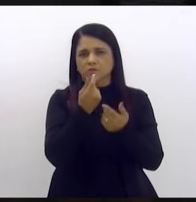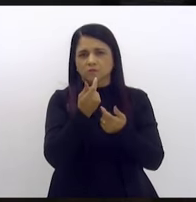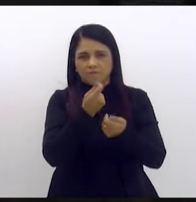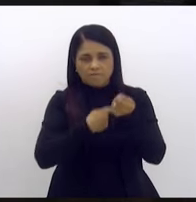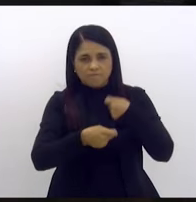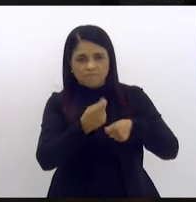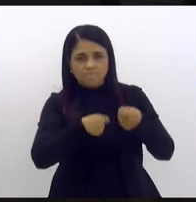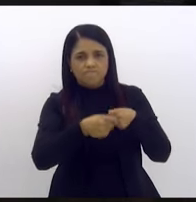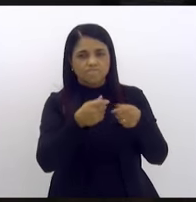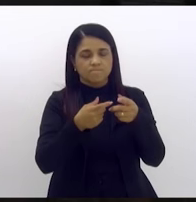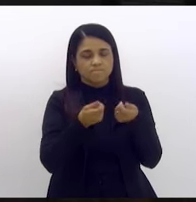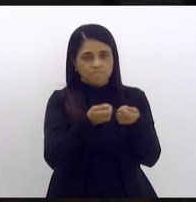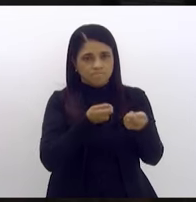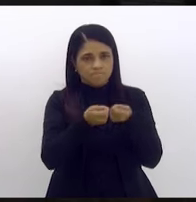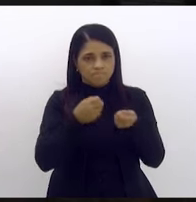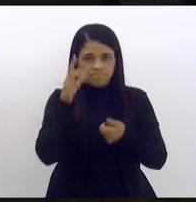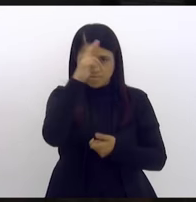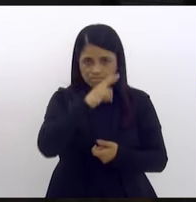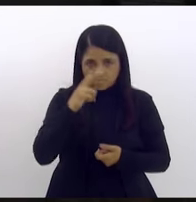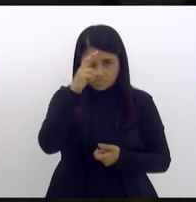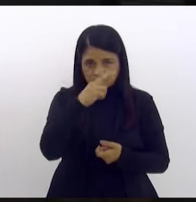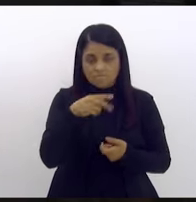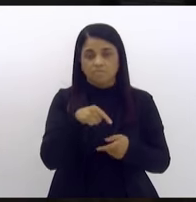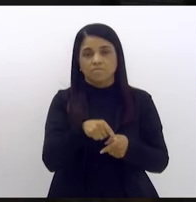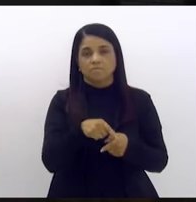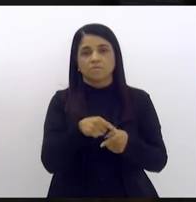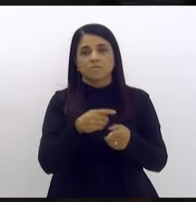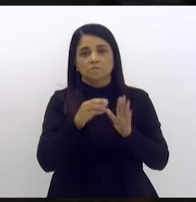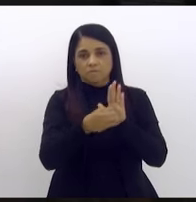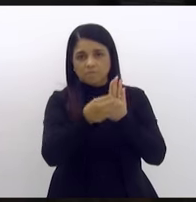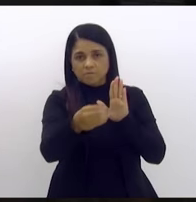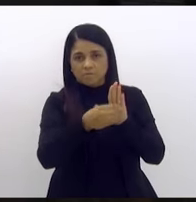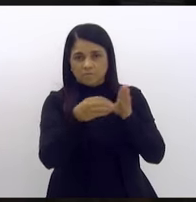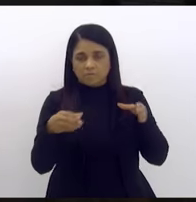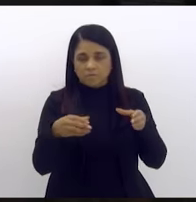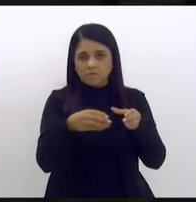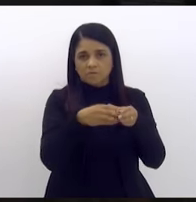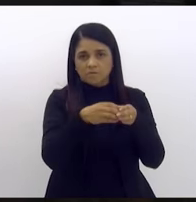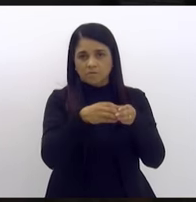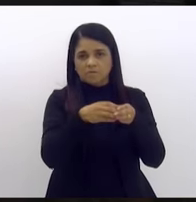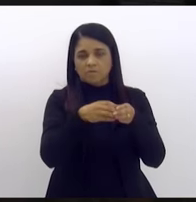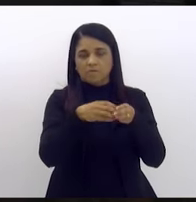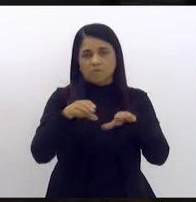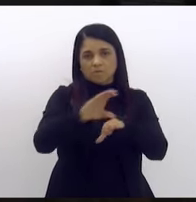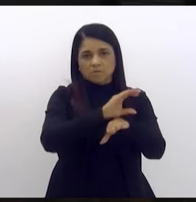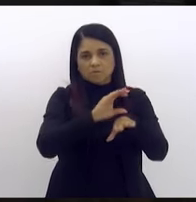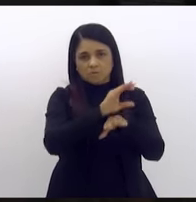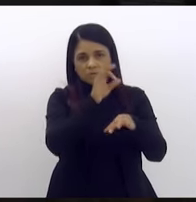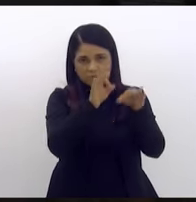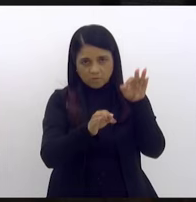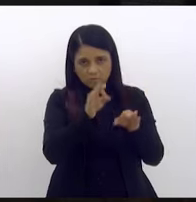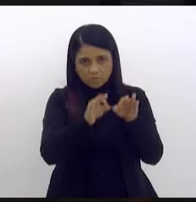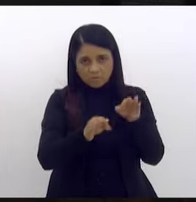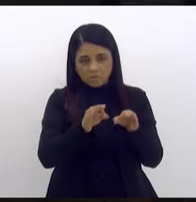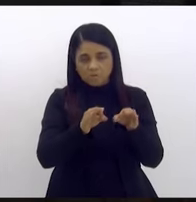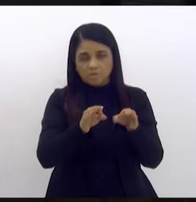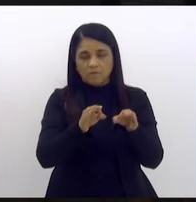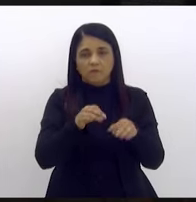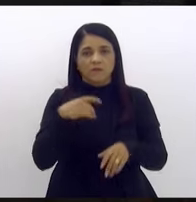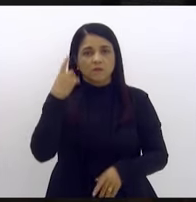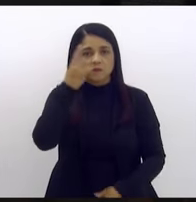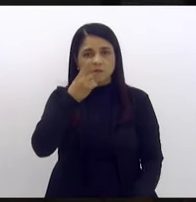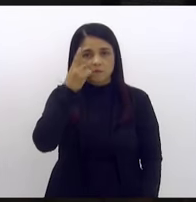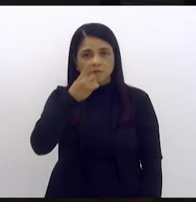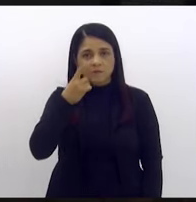Fiscalização Financeira e Controle. Para emitir parecer pela Comissão de Constituição e Justiça,